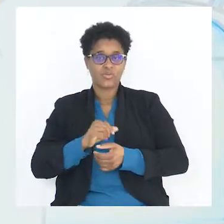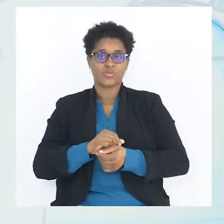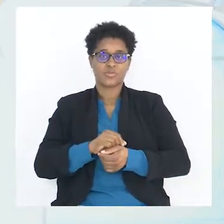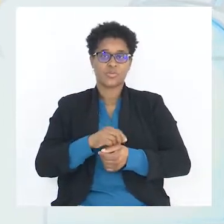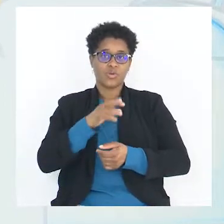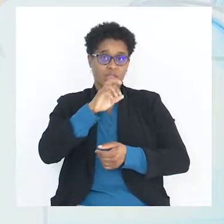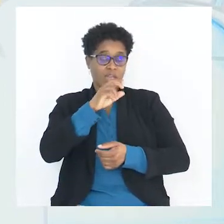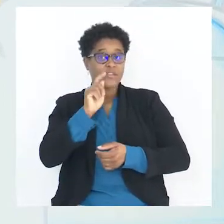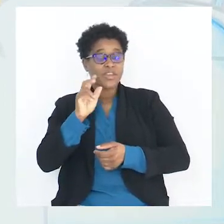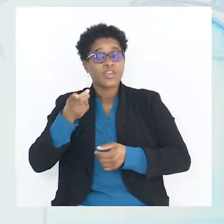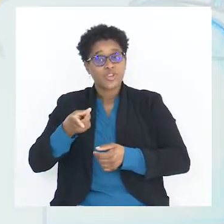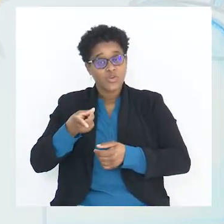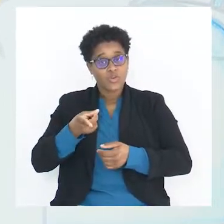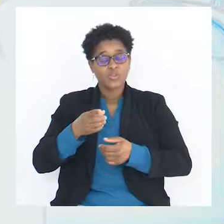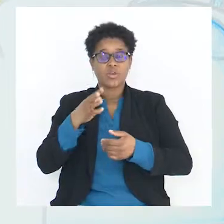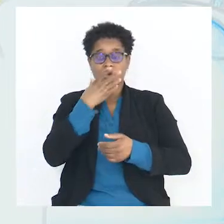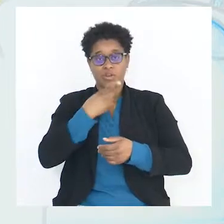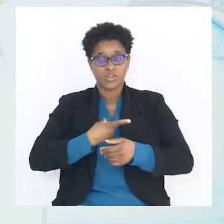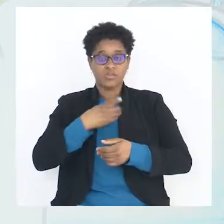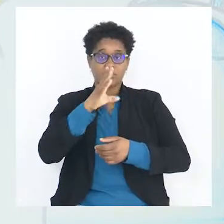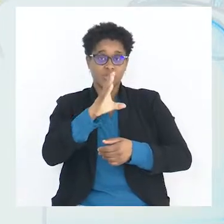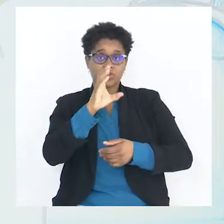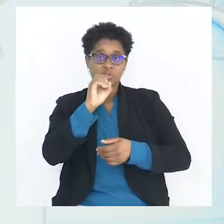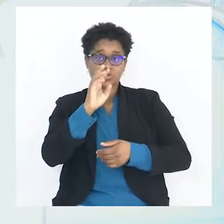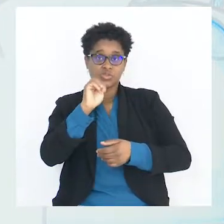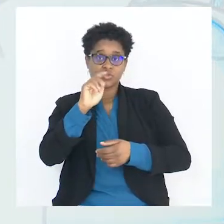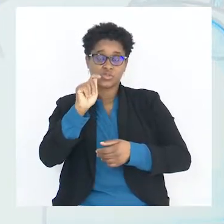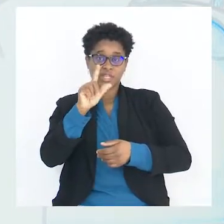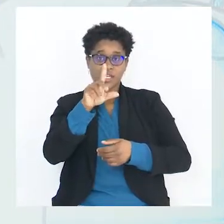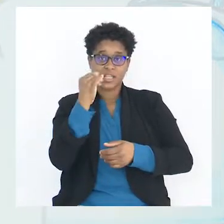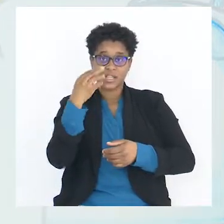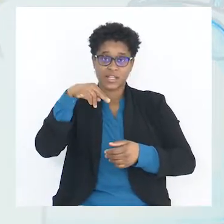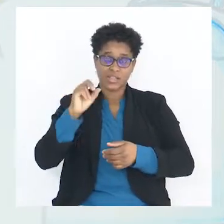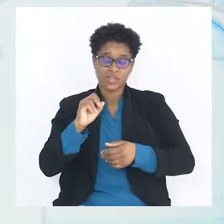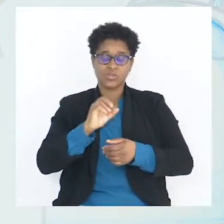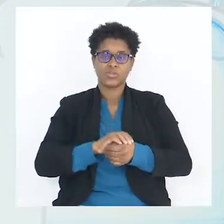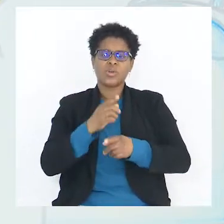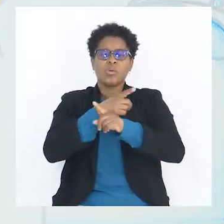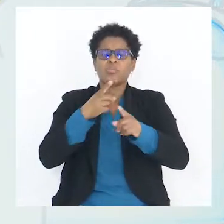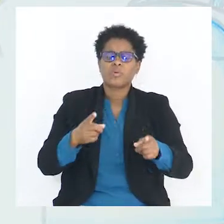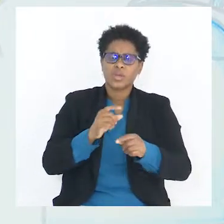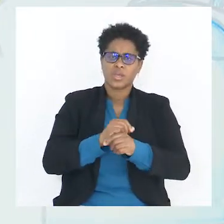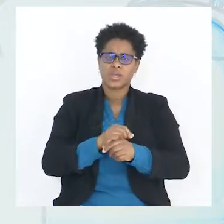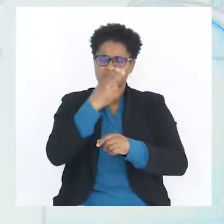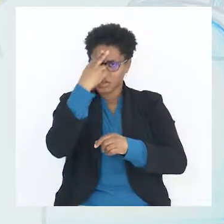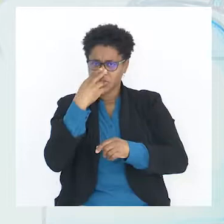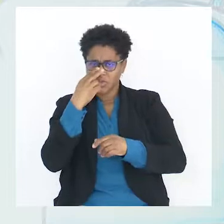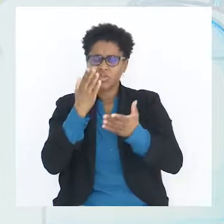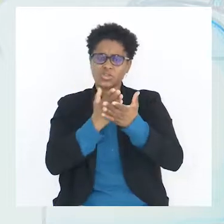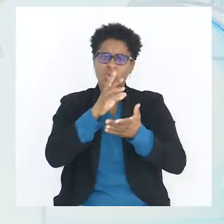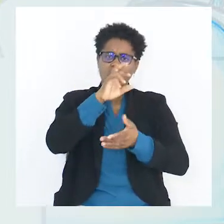é Joselino Vieira Furtado. Por que de História de 8º e 9º ano?